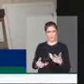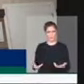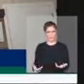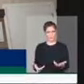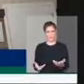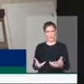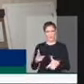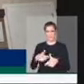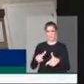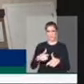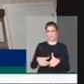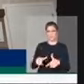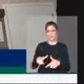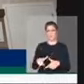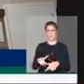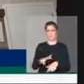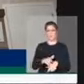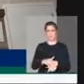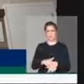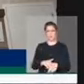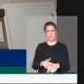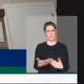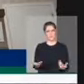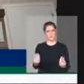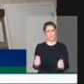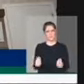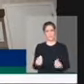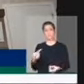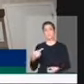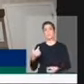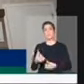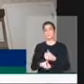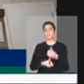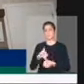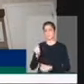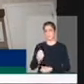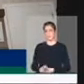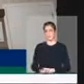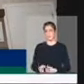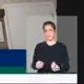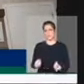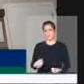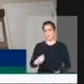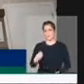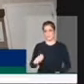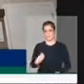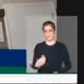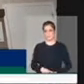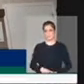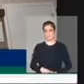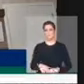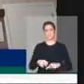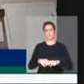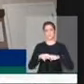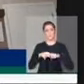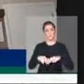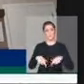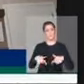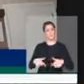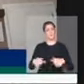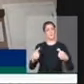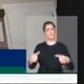crise econômica que o brasil vai viver no segundo semestre é por isso que vai estar na ordem do dia a questão do fim deste